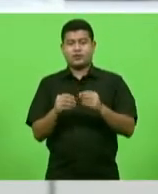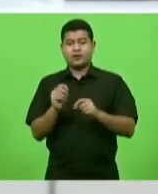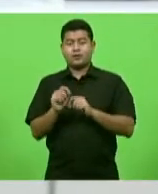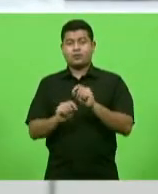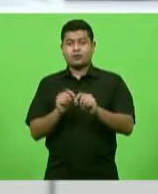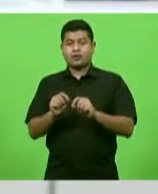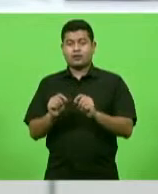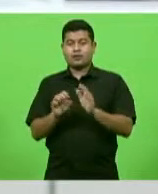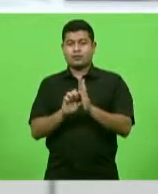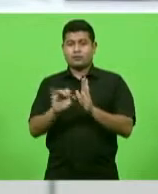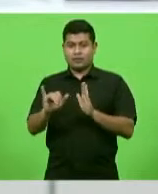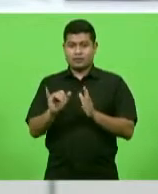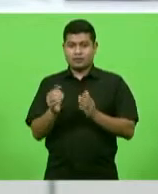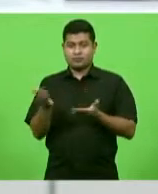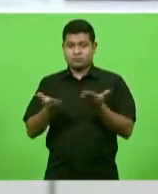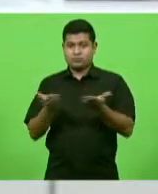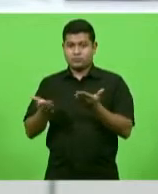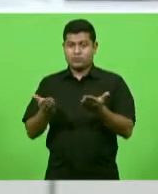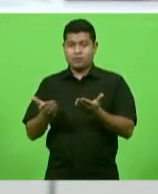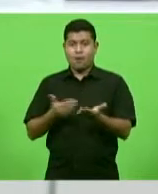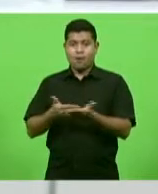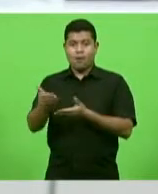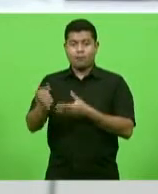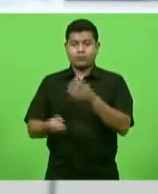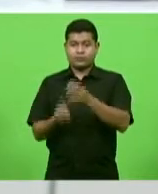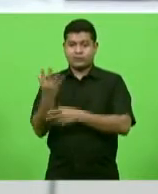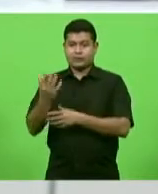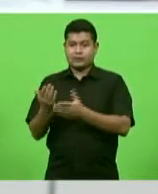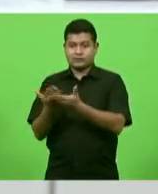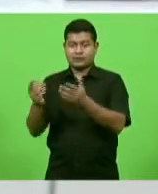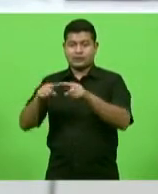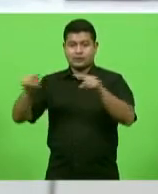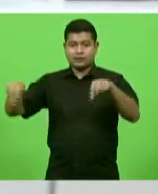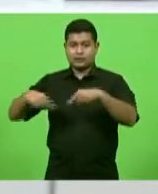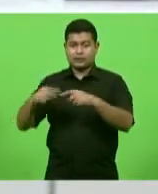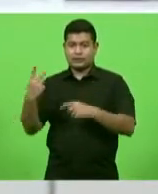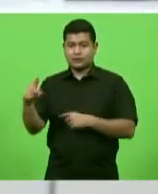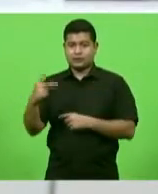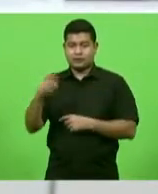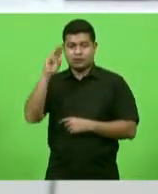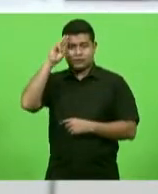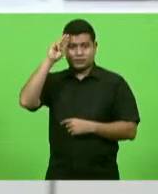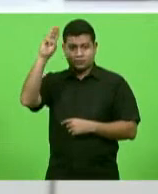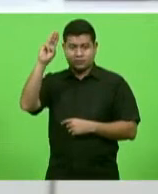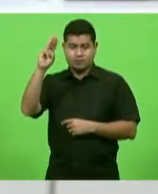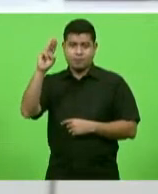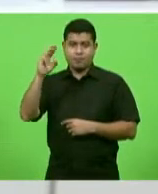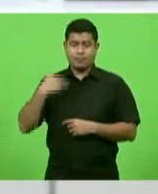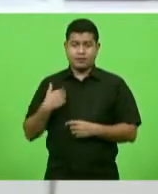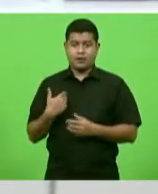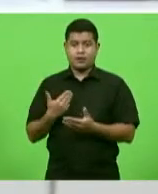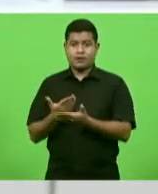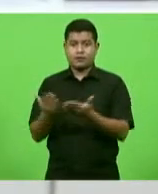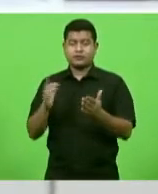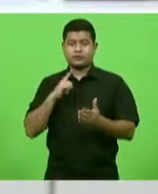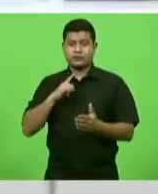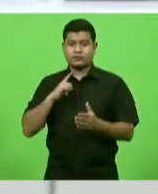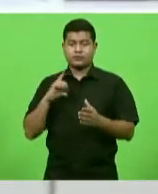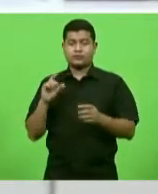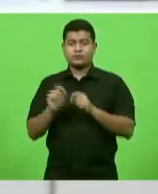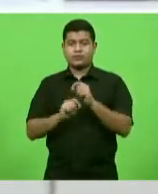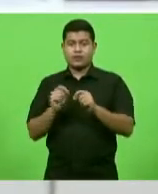preço em origem no governo gabinete do governador e contaria com sua anuência haja visto